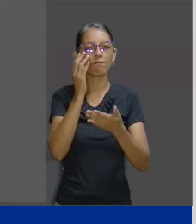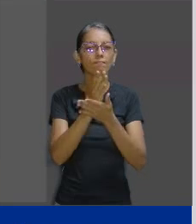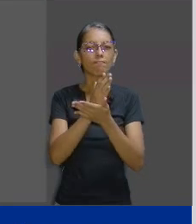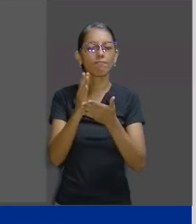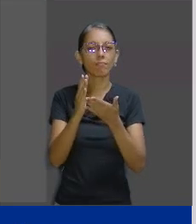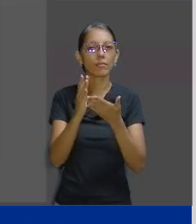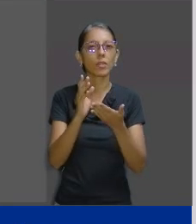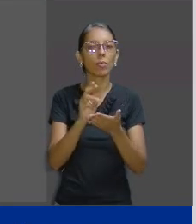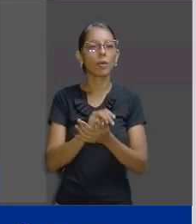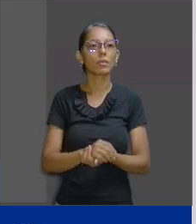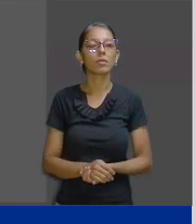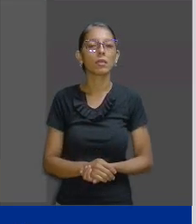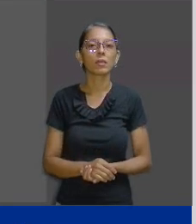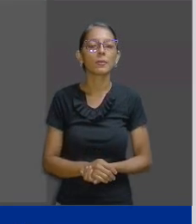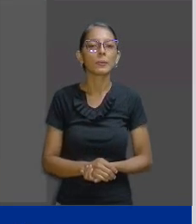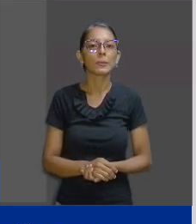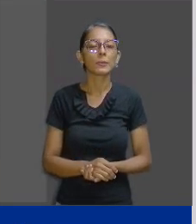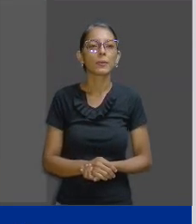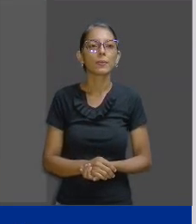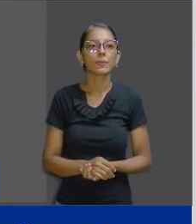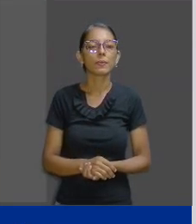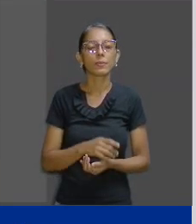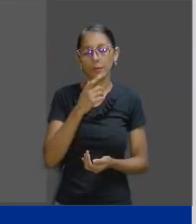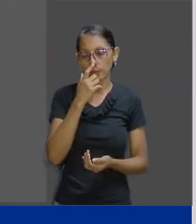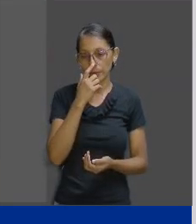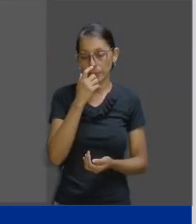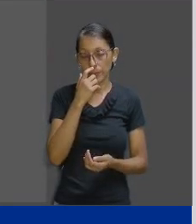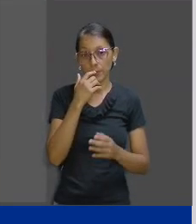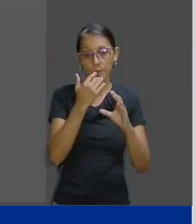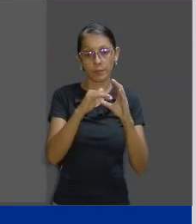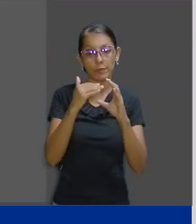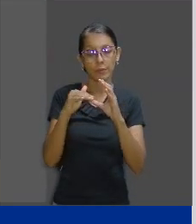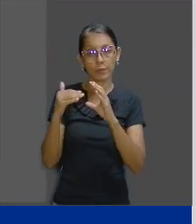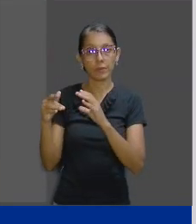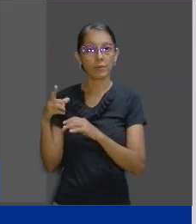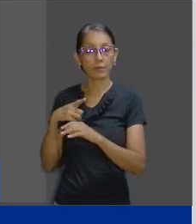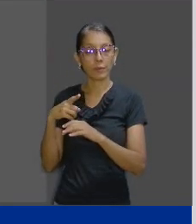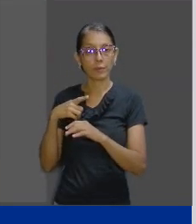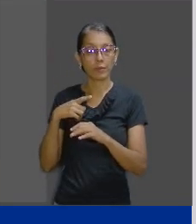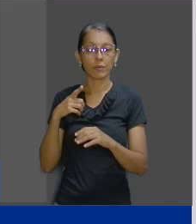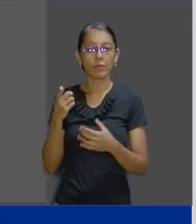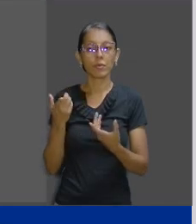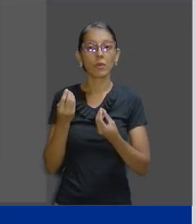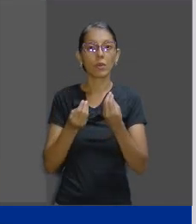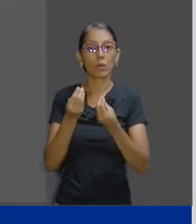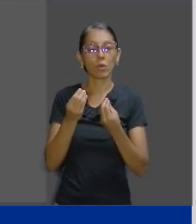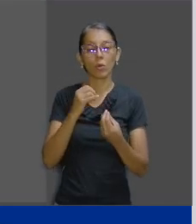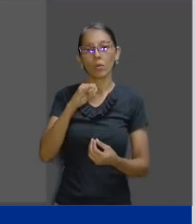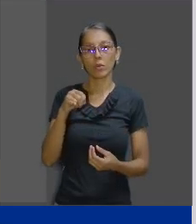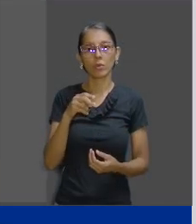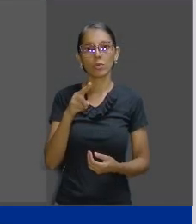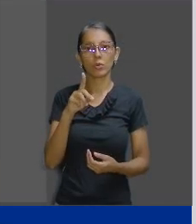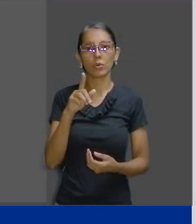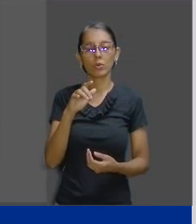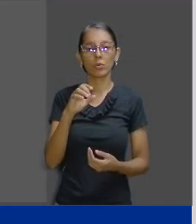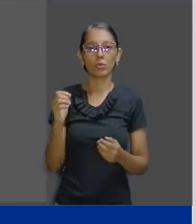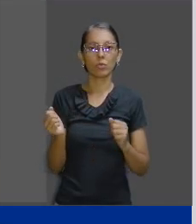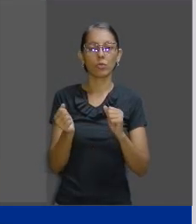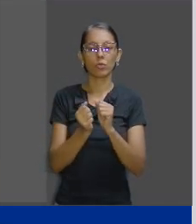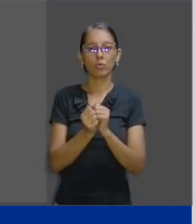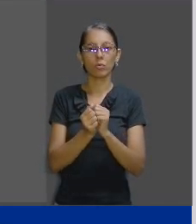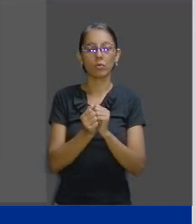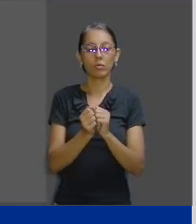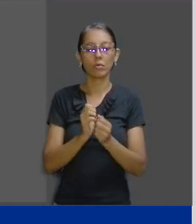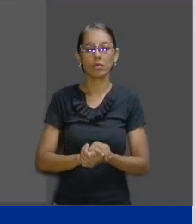extremamente elucidativas do tipo de relacionamento que o Júlio tinha dentro da campanha e também dos elementos que vão configurar o